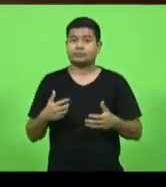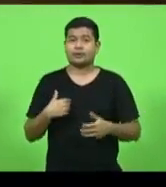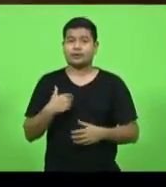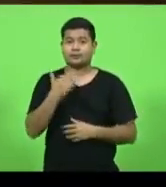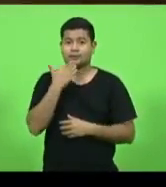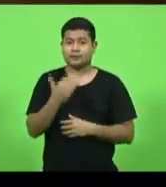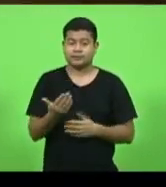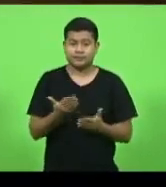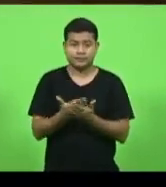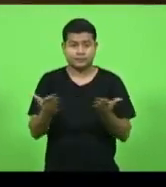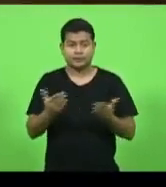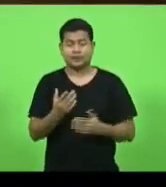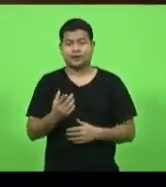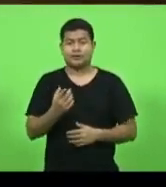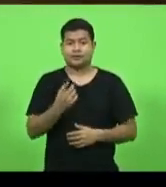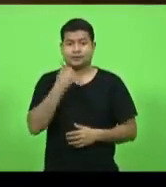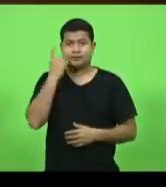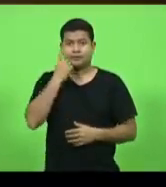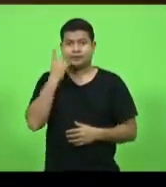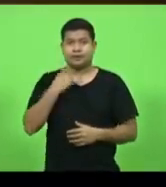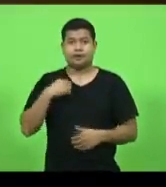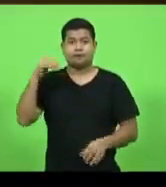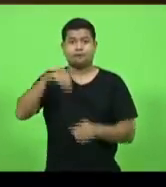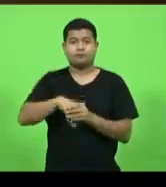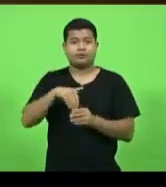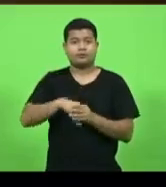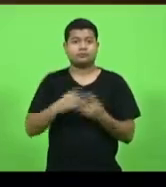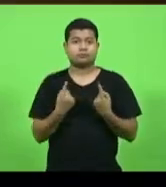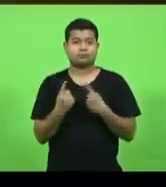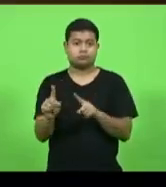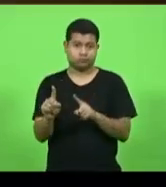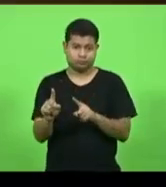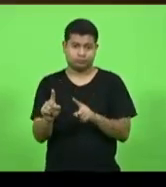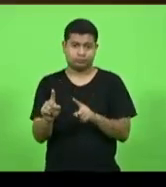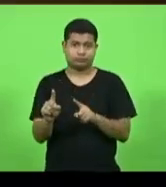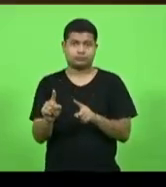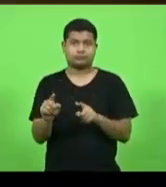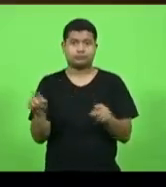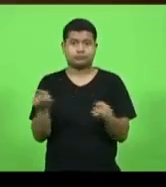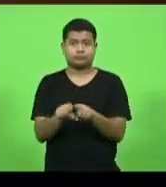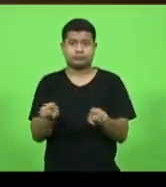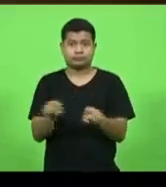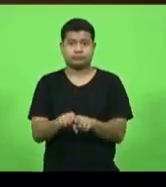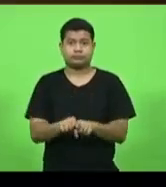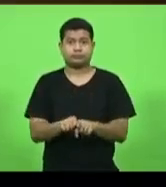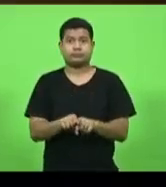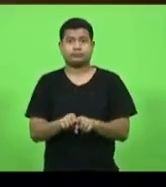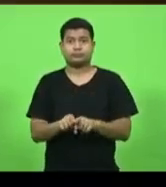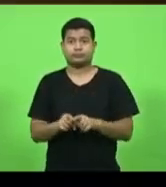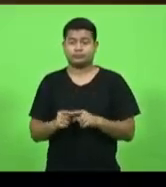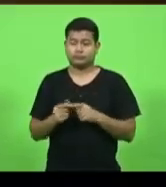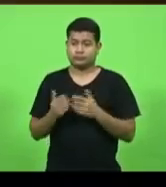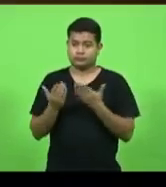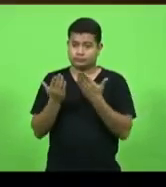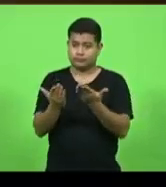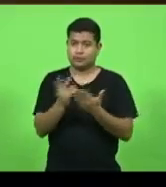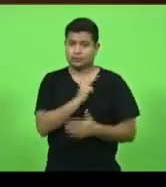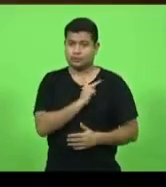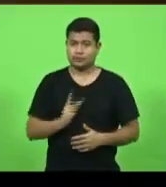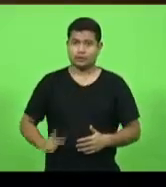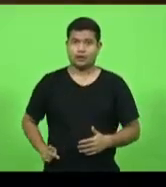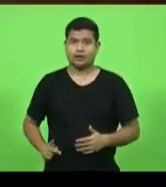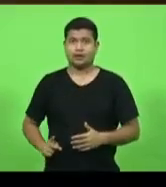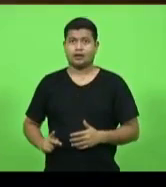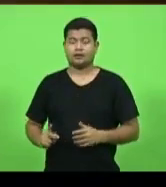aqui aos colegas deputados para que votem contra, e também pedir, nobre colega presidente, para que seja a votação